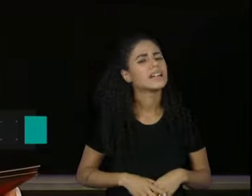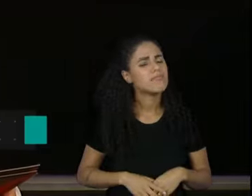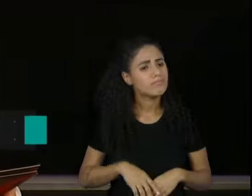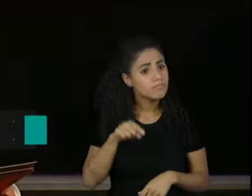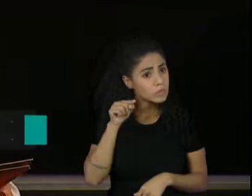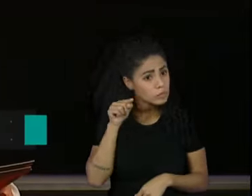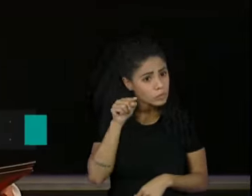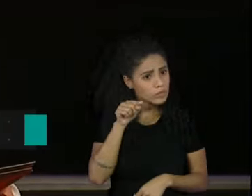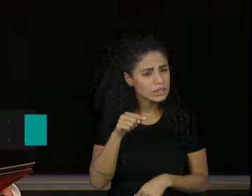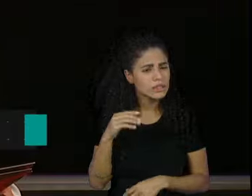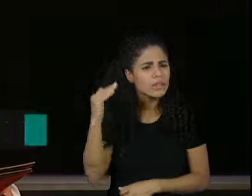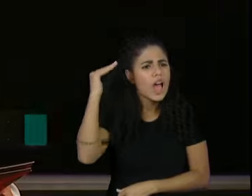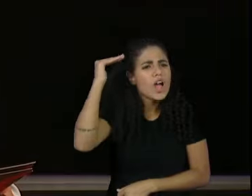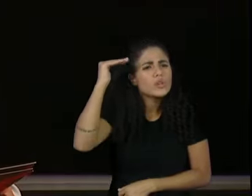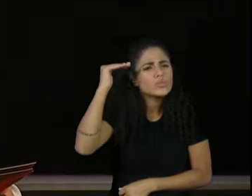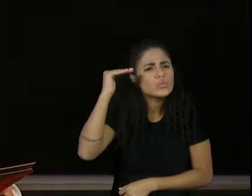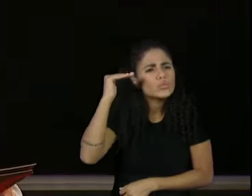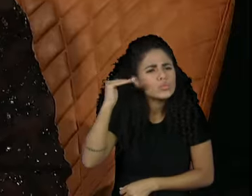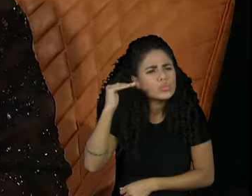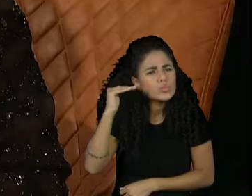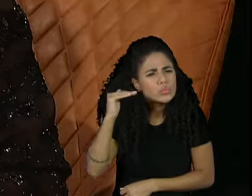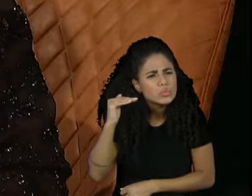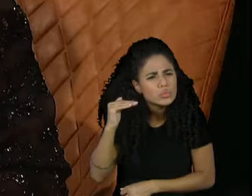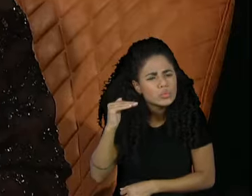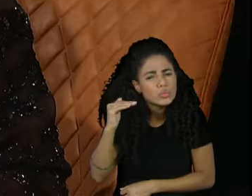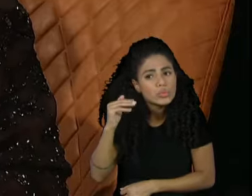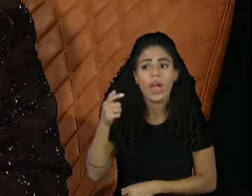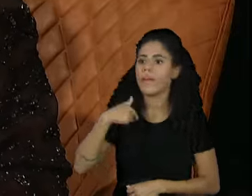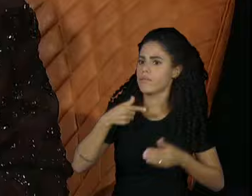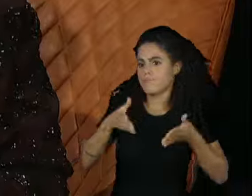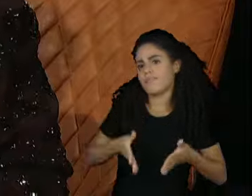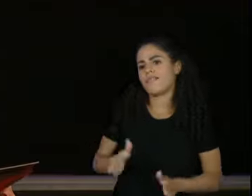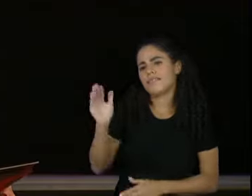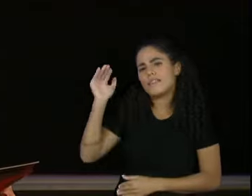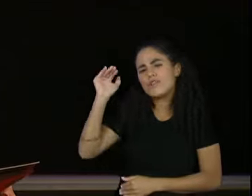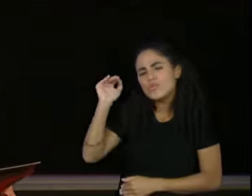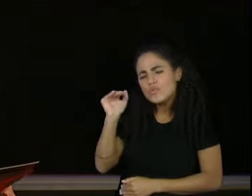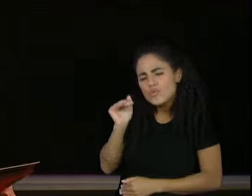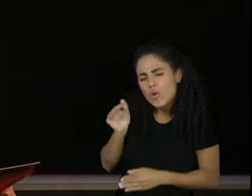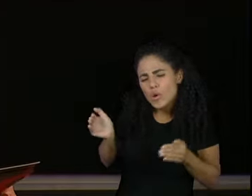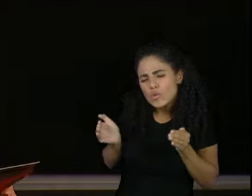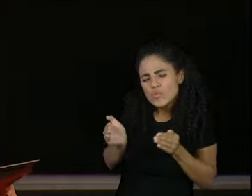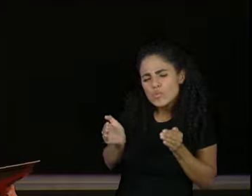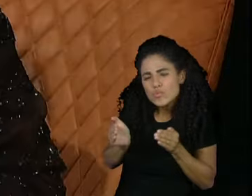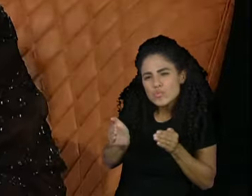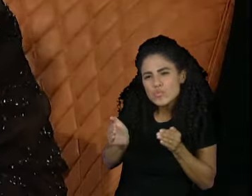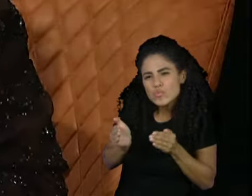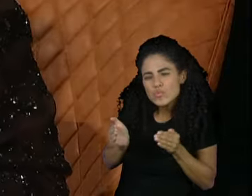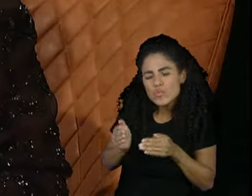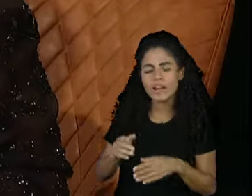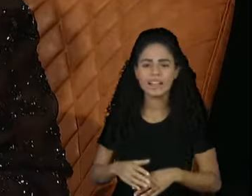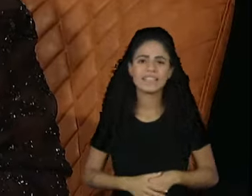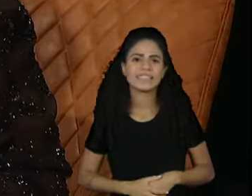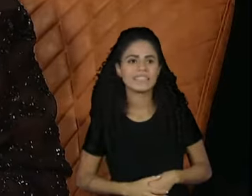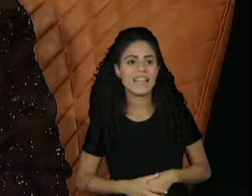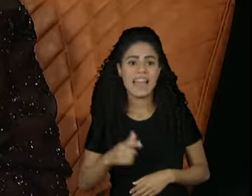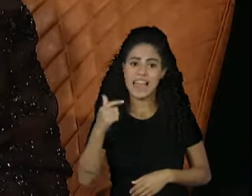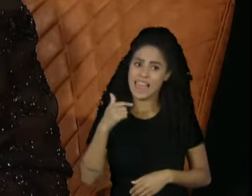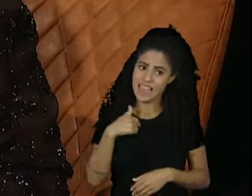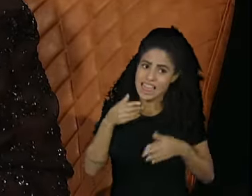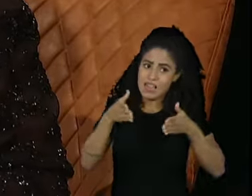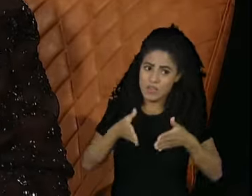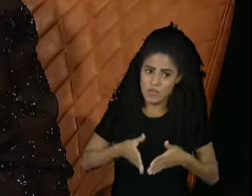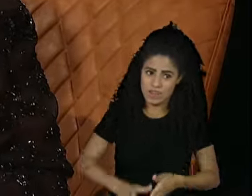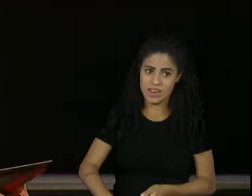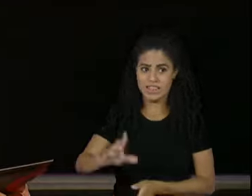você disse que é miudinha, e é miudinha mesmo, né? Nasci pequena. Você é miudinha, mas é de escorpião. Nasci no dia das a bruxas, Rogéria